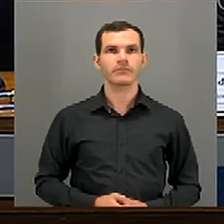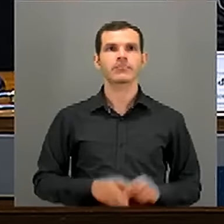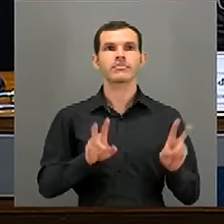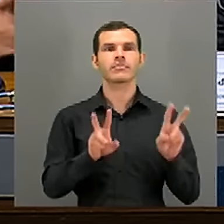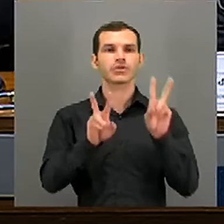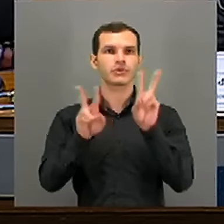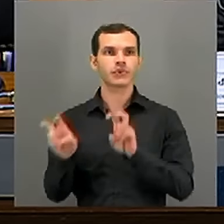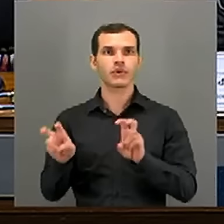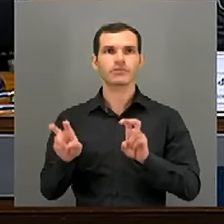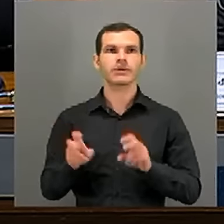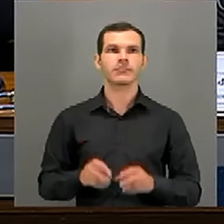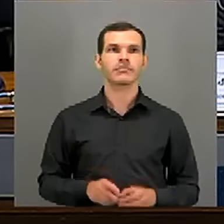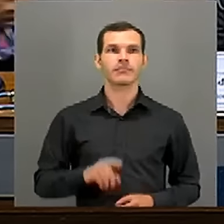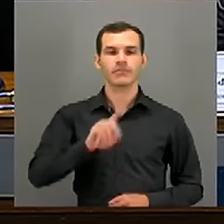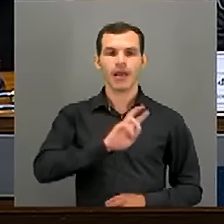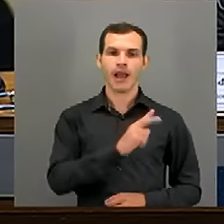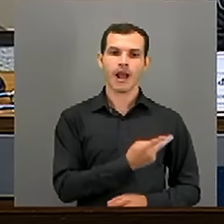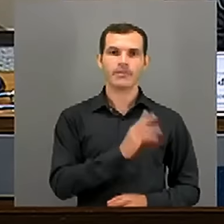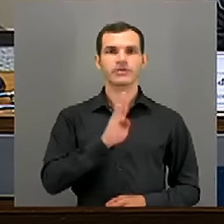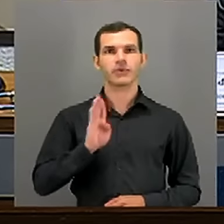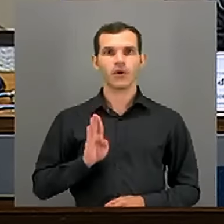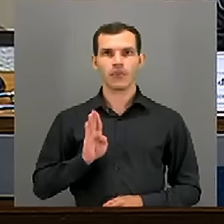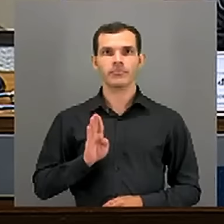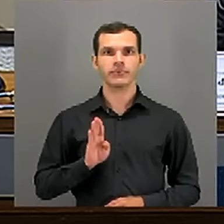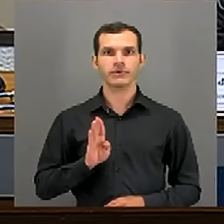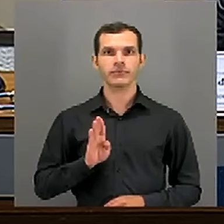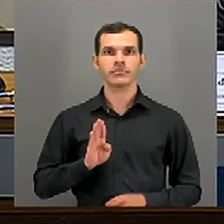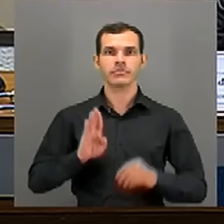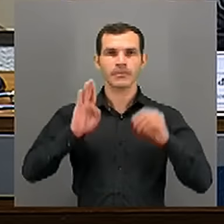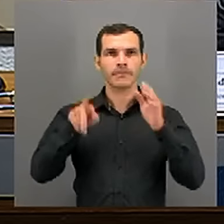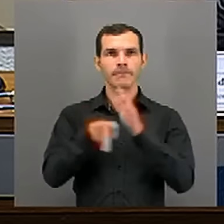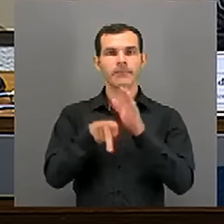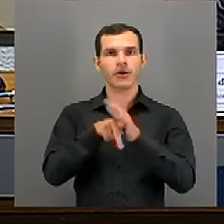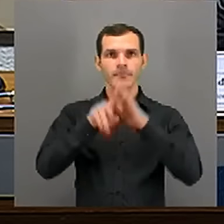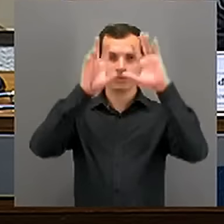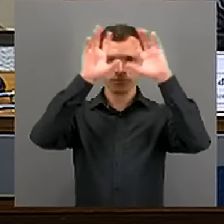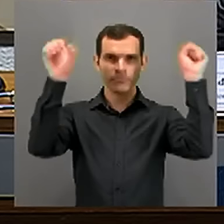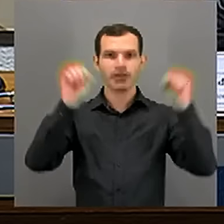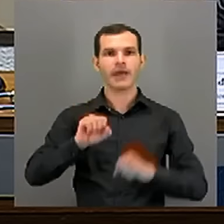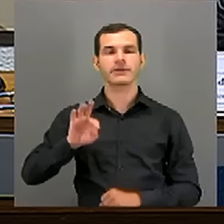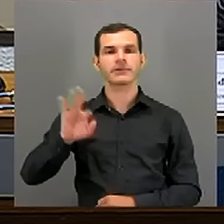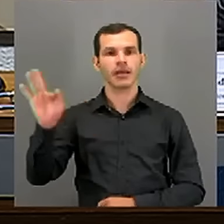sobre essa questão de habeas corpus do Supremo Tribunal Federal.